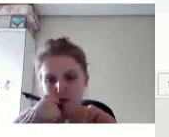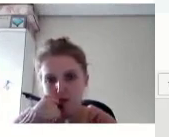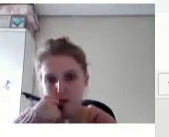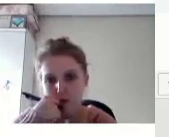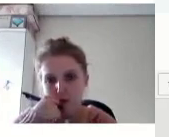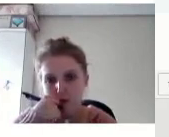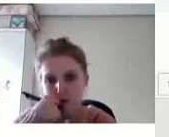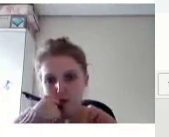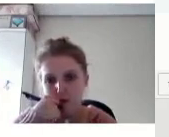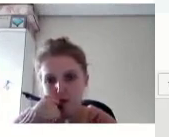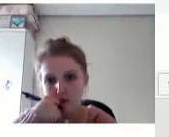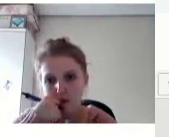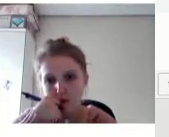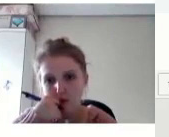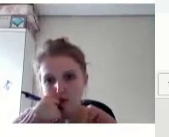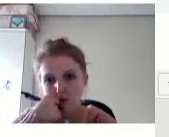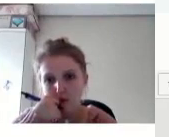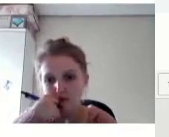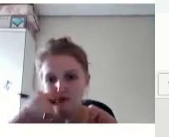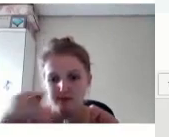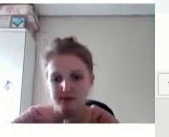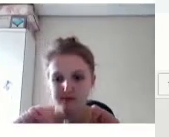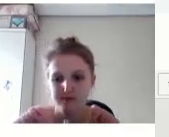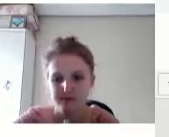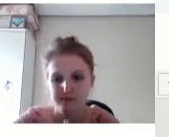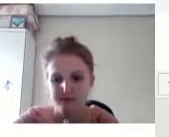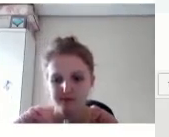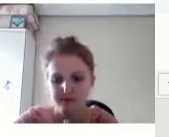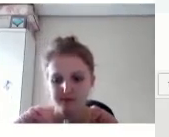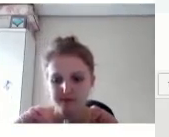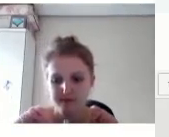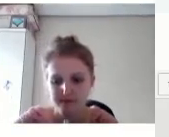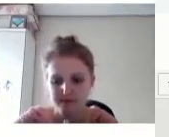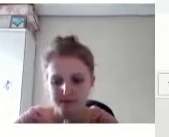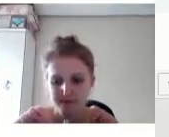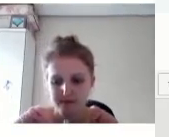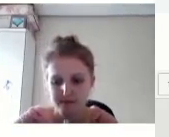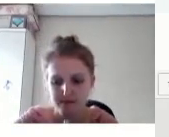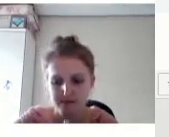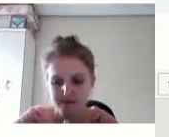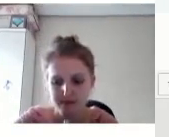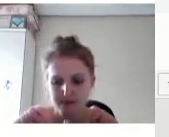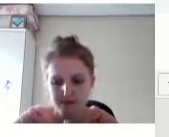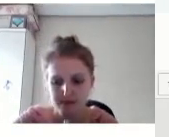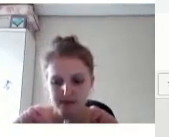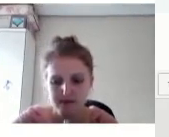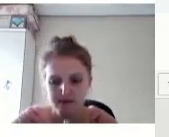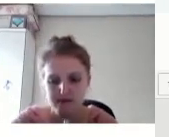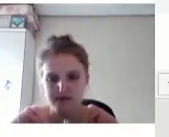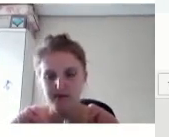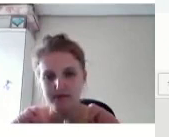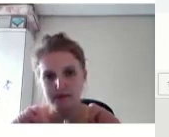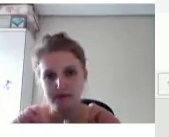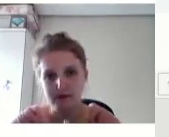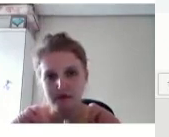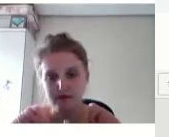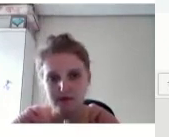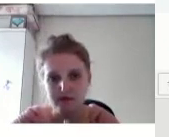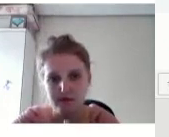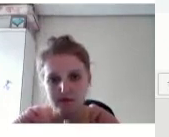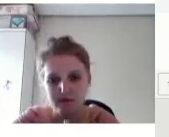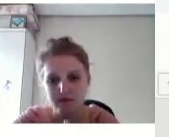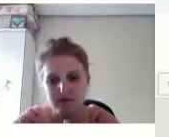é exatamente igual ao parênteses de Poisson clássico AH. Então, a gente pode construir também a evolução